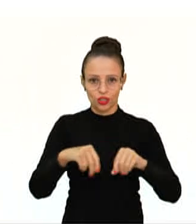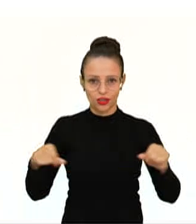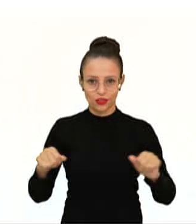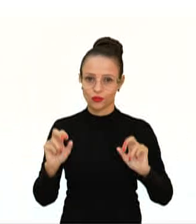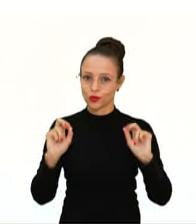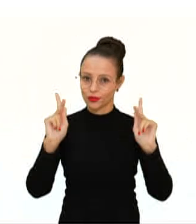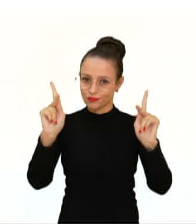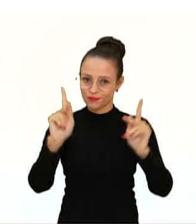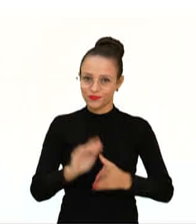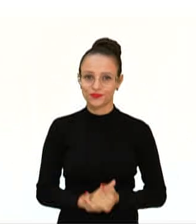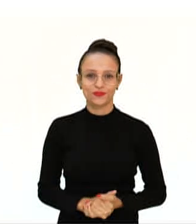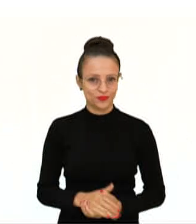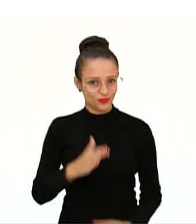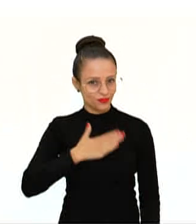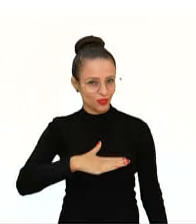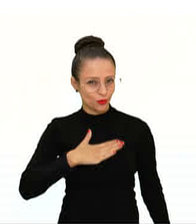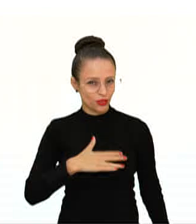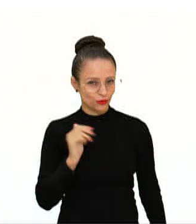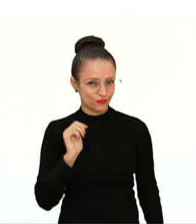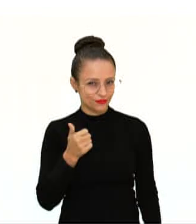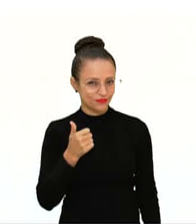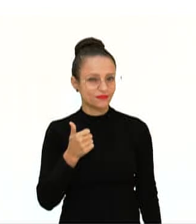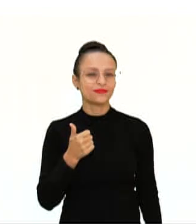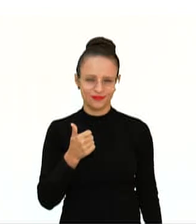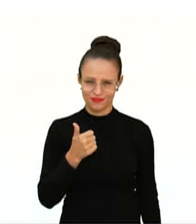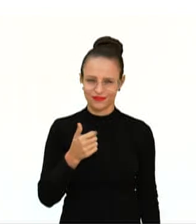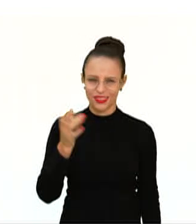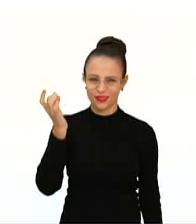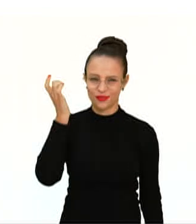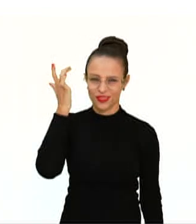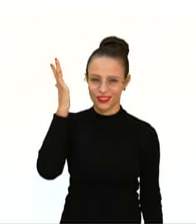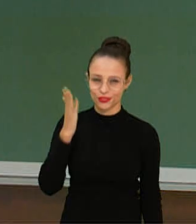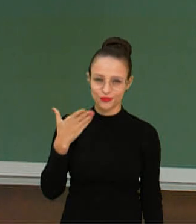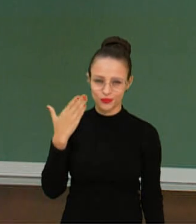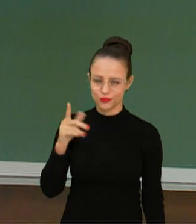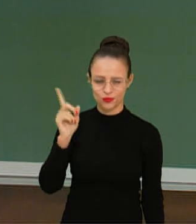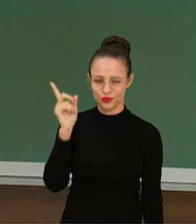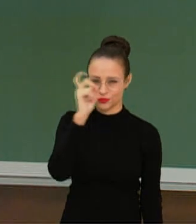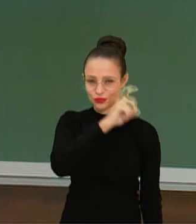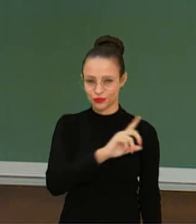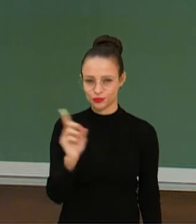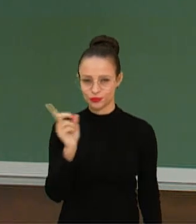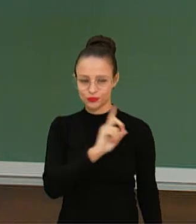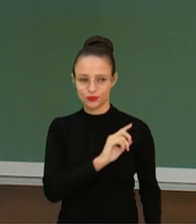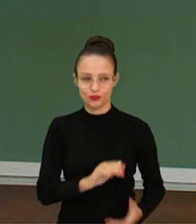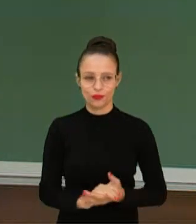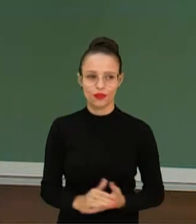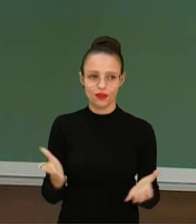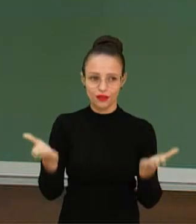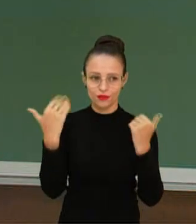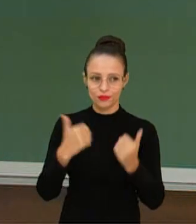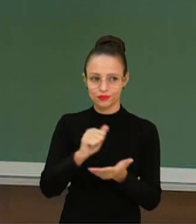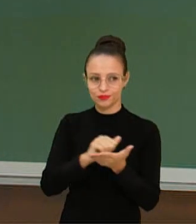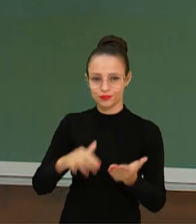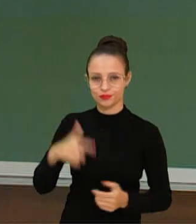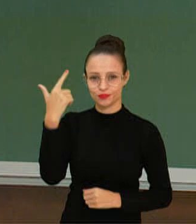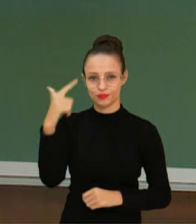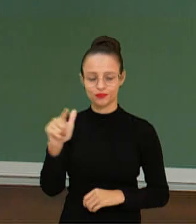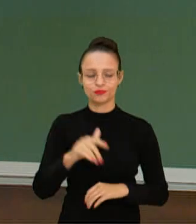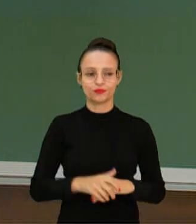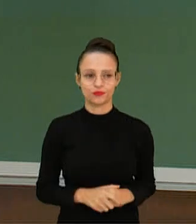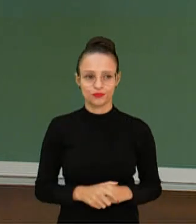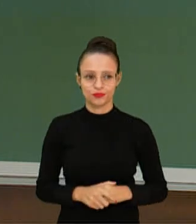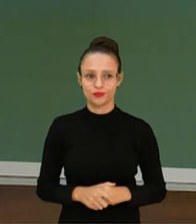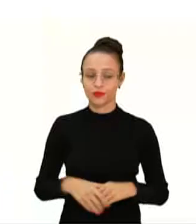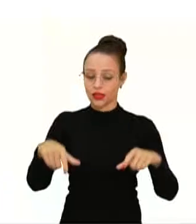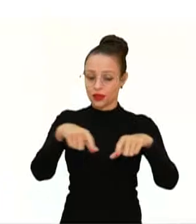Ok? Tranquilo? É, né, gente? É fácil? Não é difícil, não. Vamos para o próximo? Uma barra